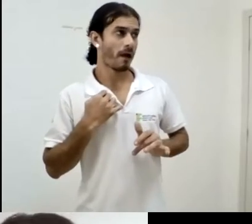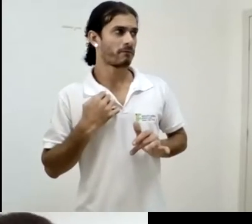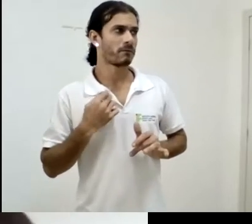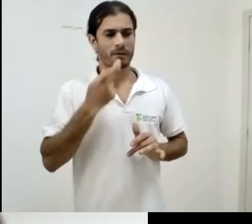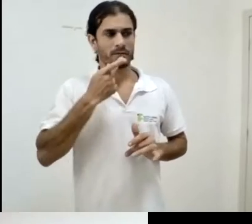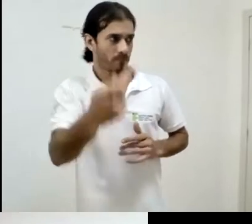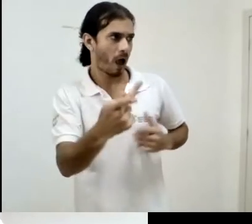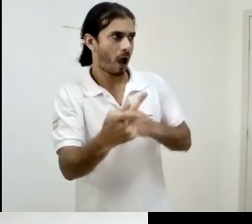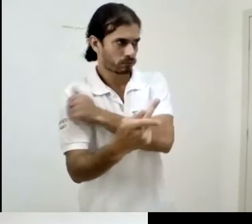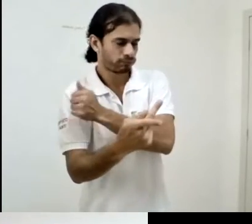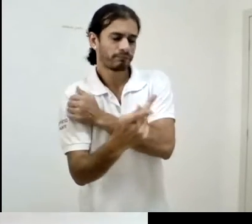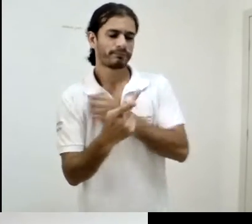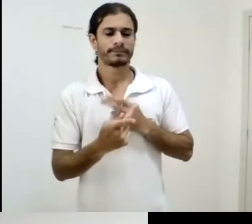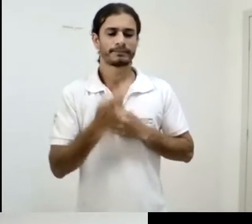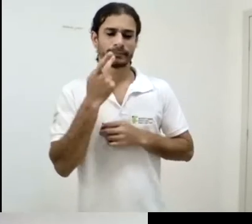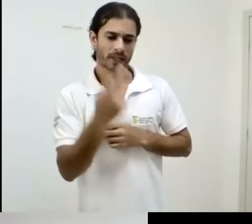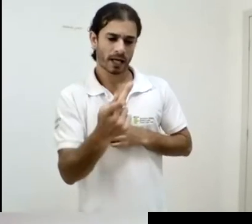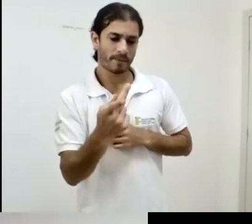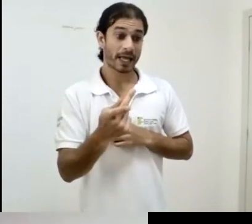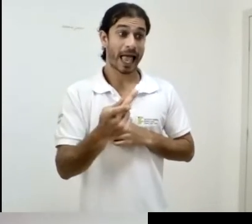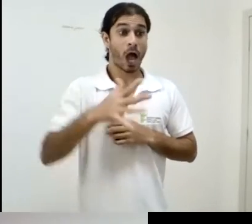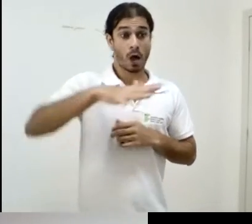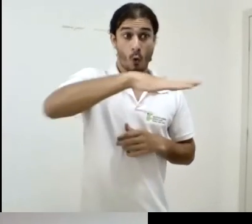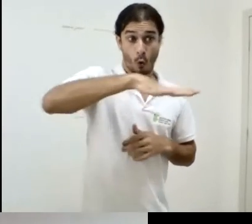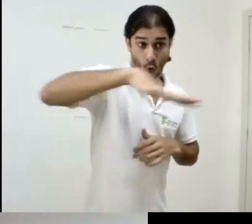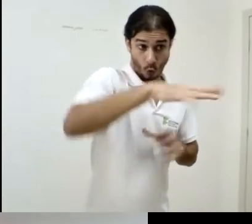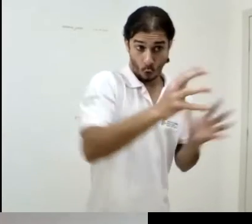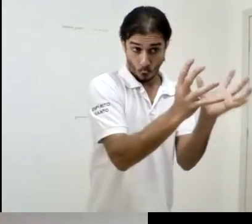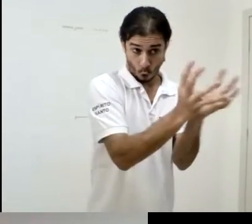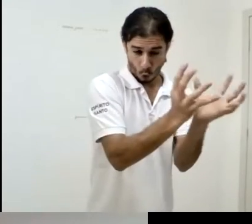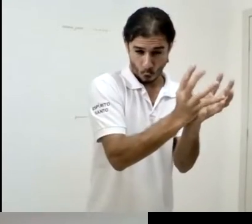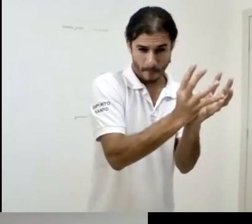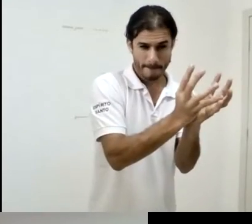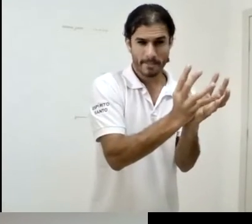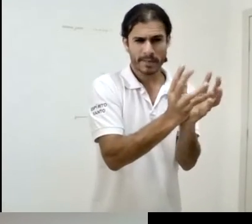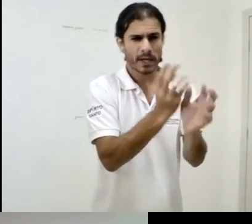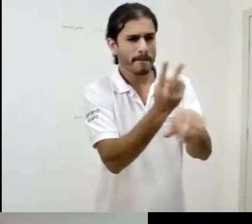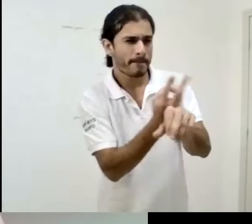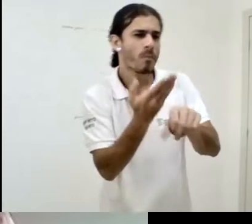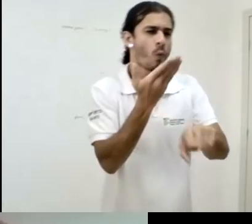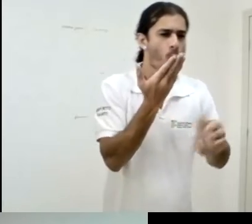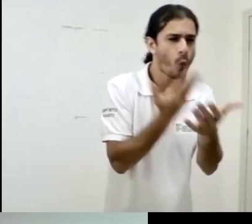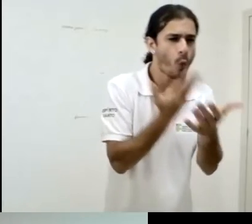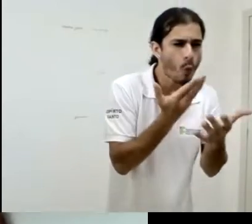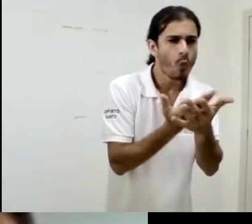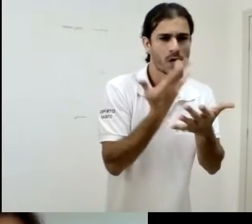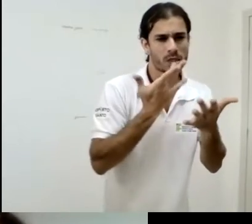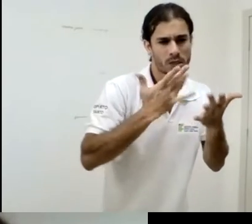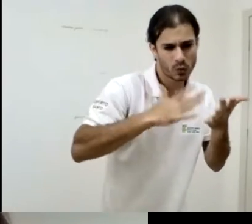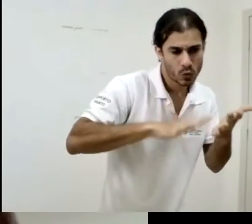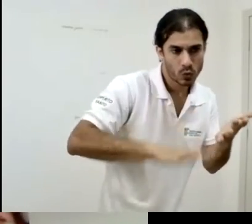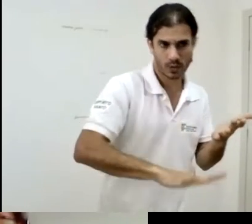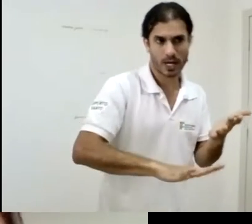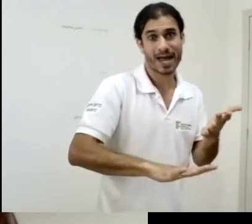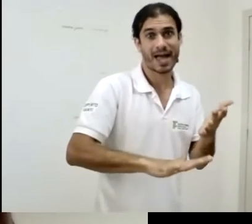o pessoal que vai estudar a infância tem uma tendência de trazer a história da infância.